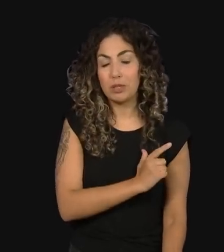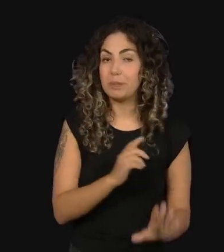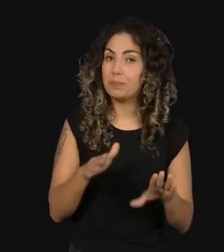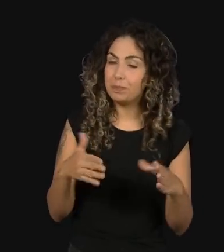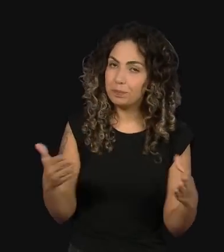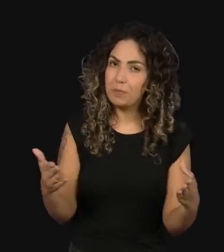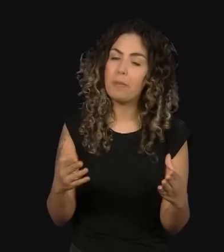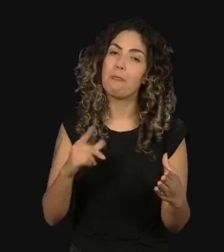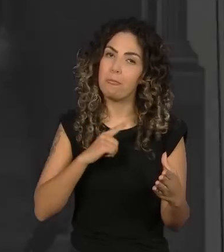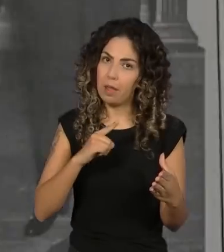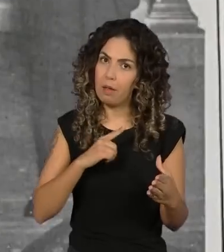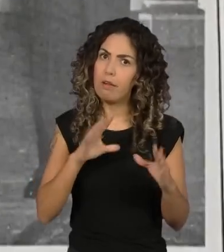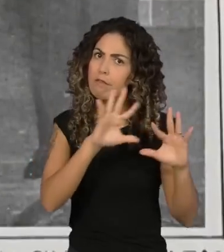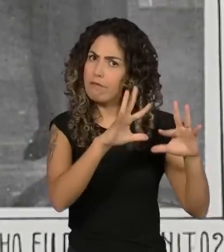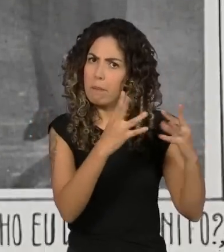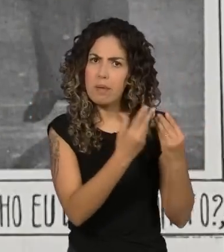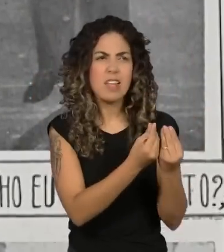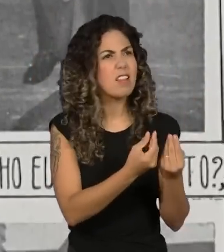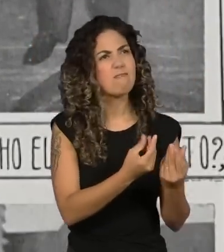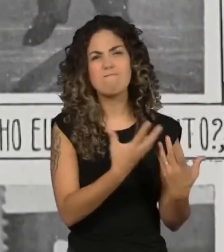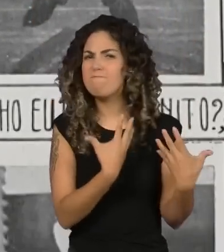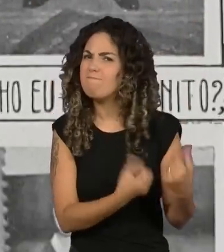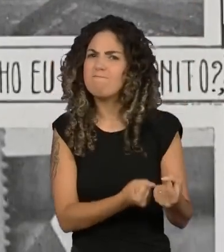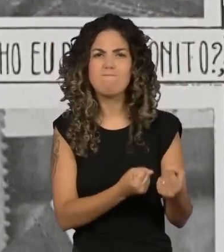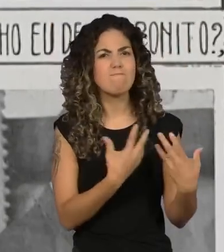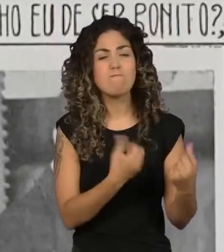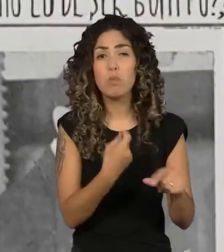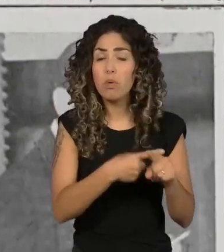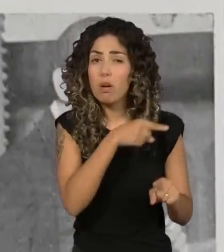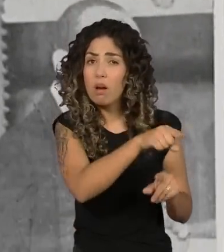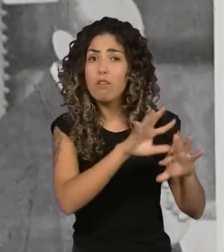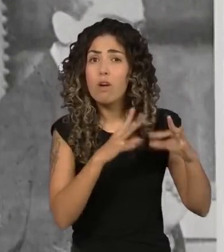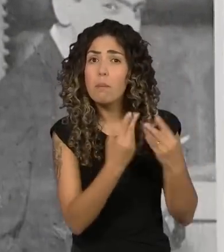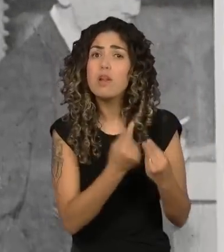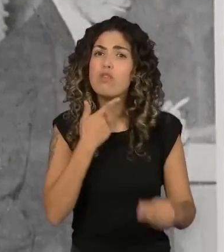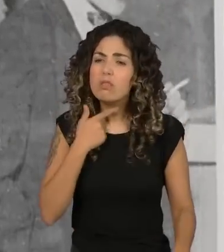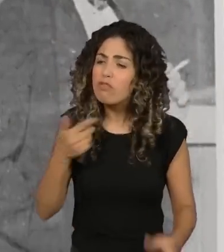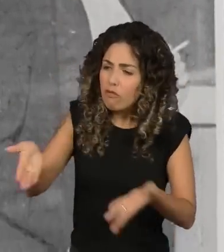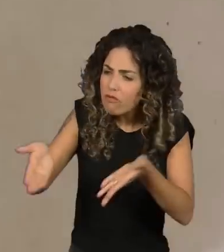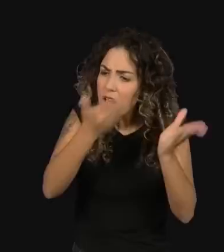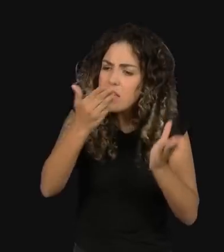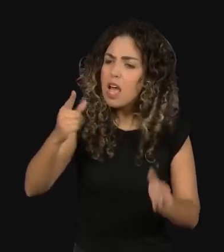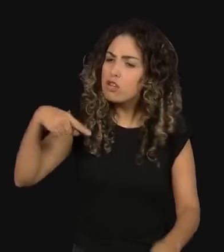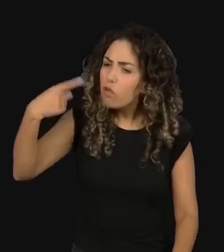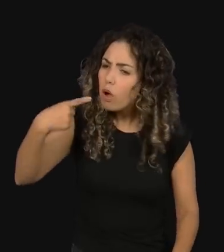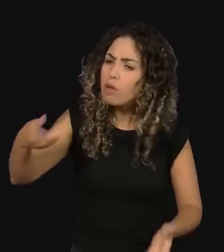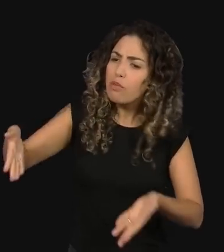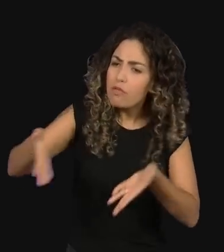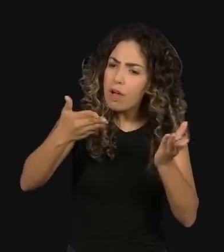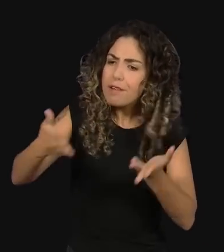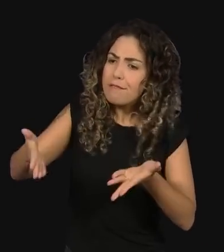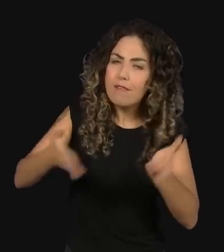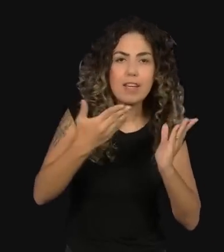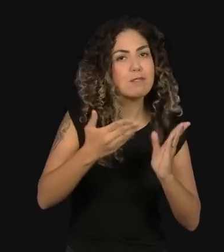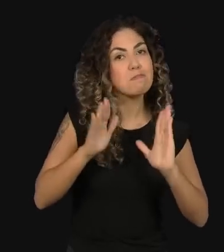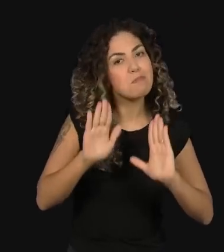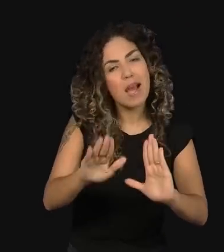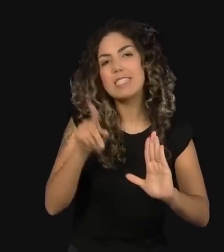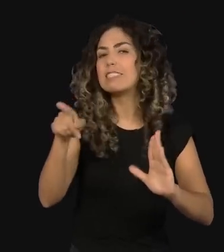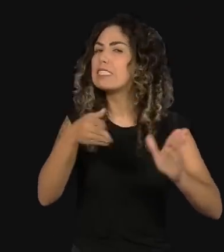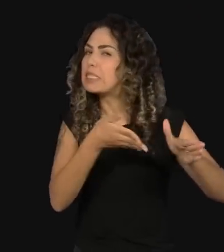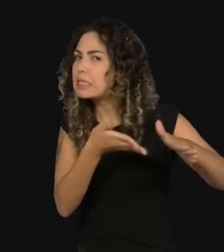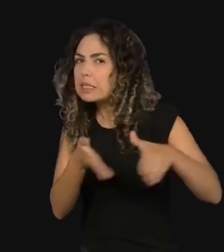Apesar da resistência da família, que desejava que ele fosse um advogado, ele cursou a Escola de Arte Dramática do